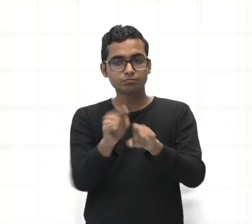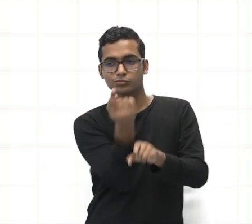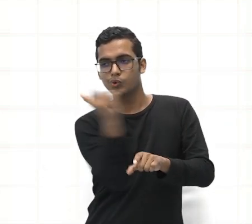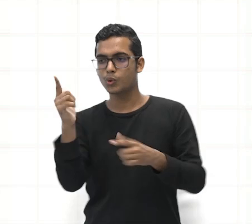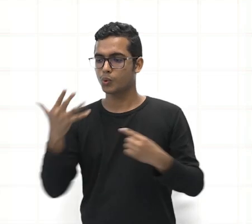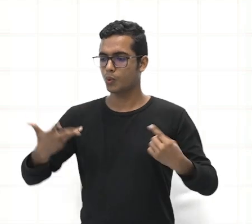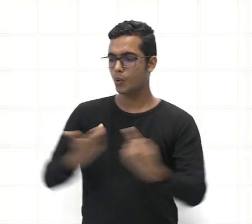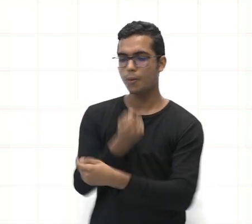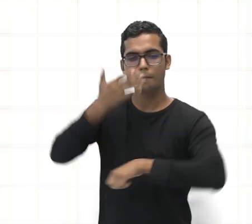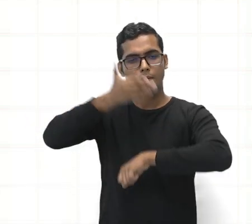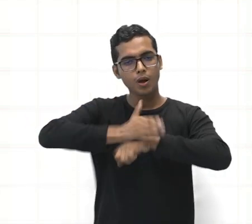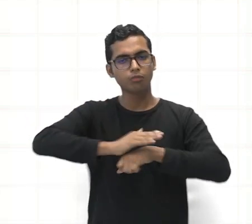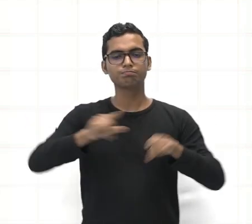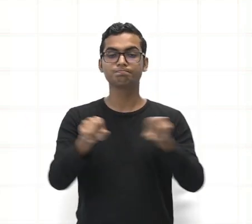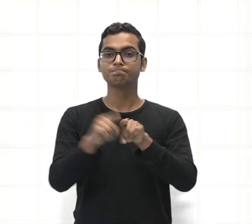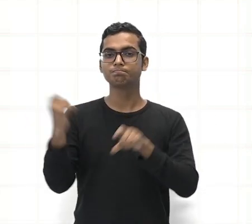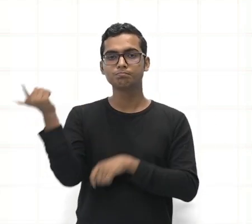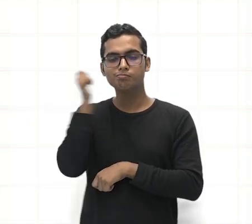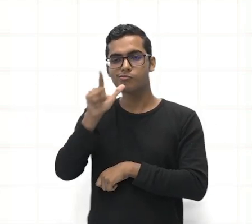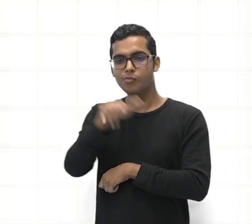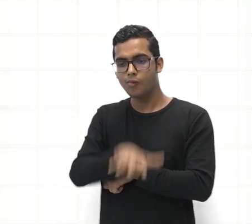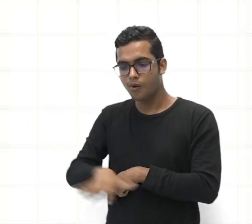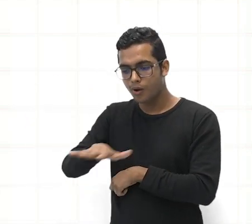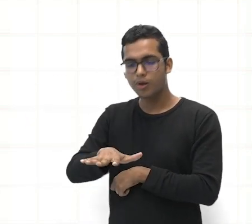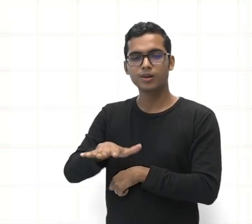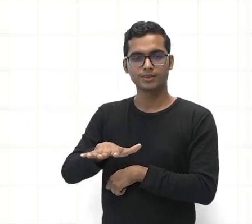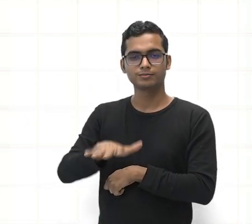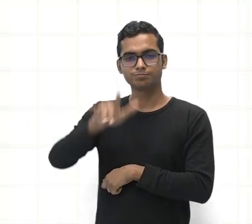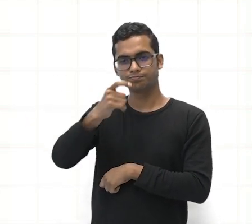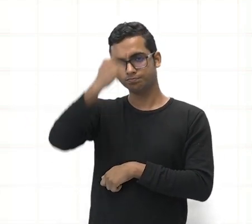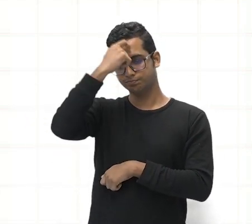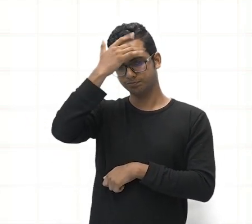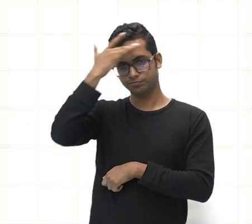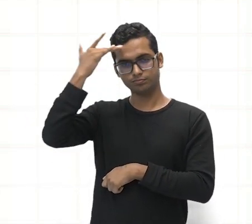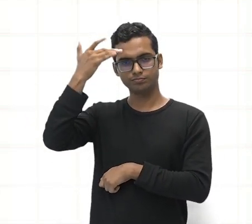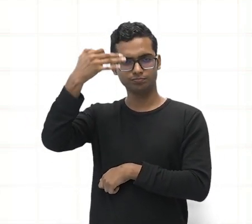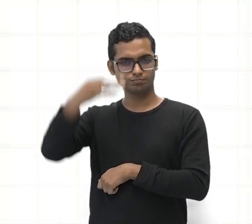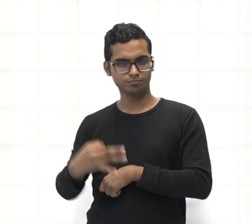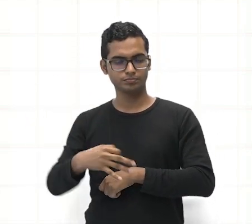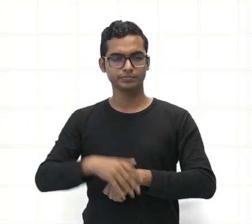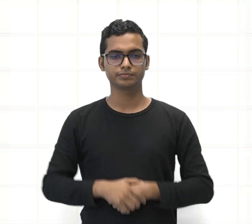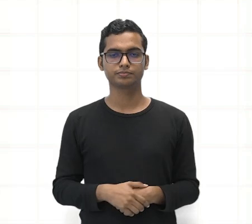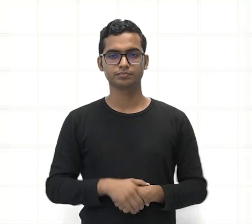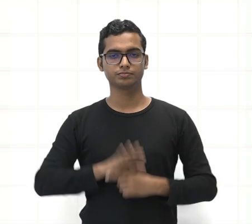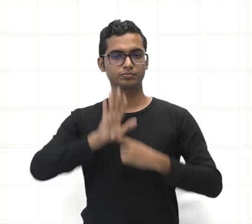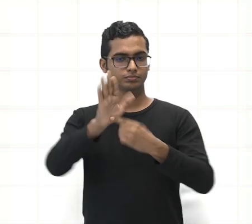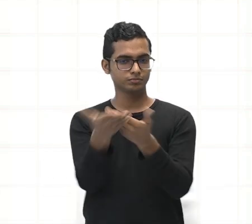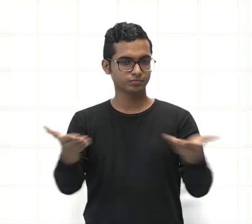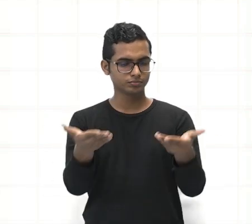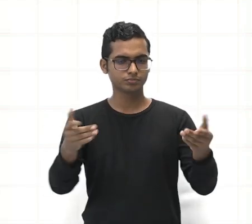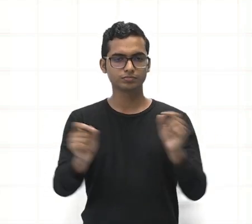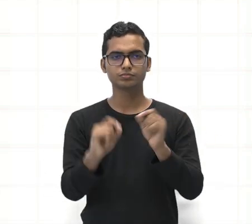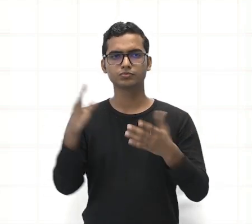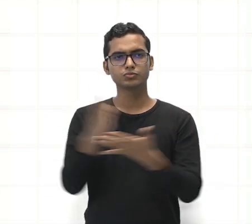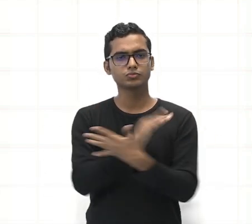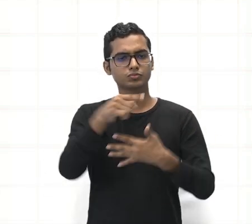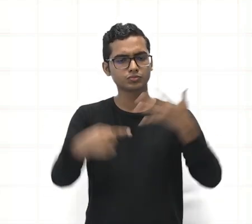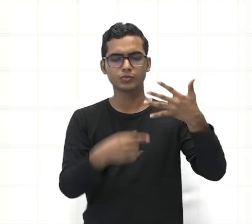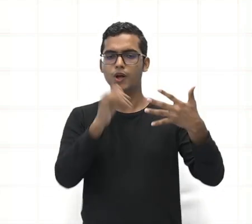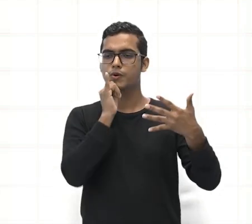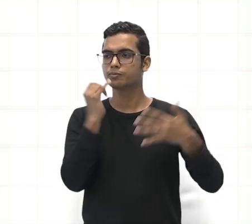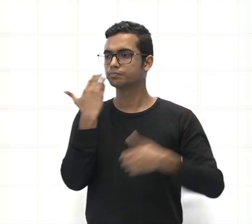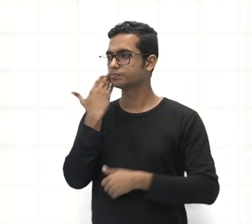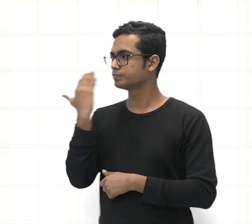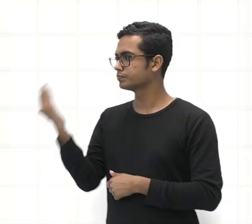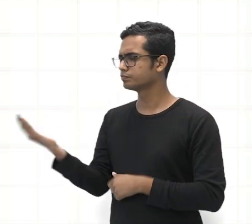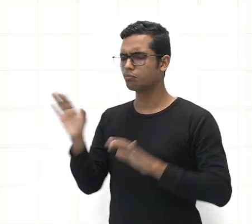outras práticas que podem vir da partir da consciência daquela pessoa. E aqui eu vou trazer para vocês alguns exemplos